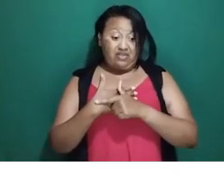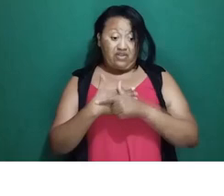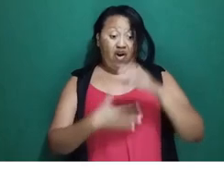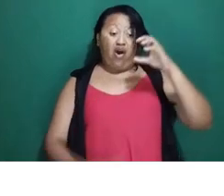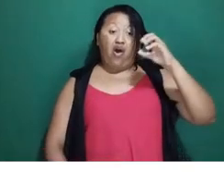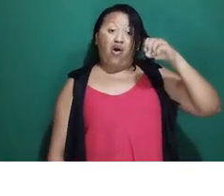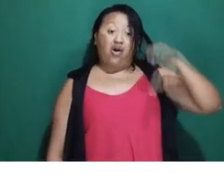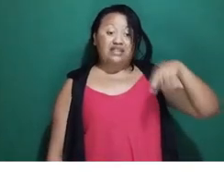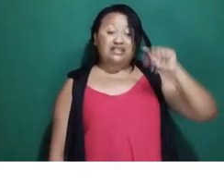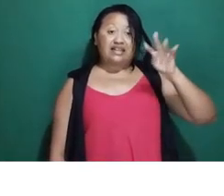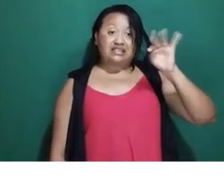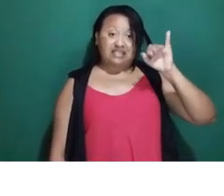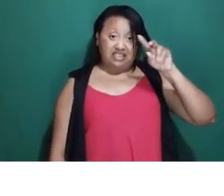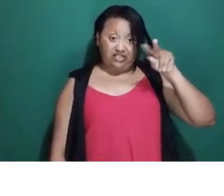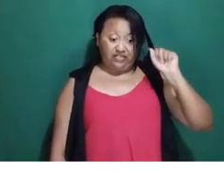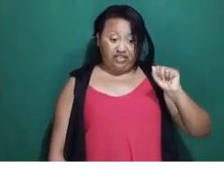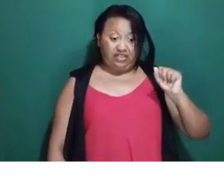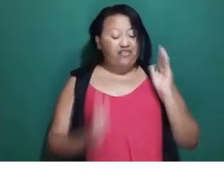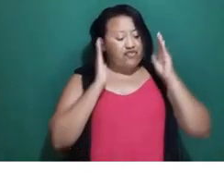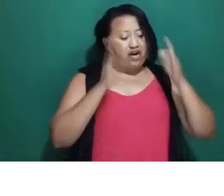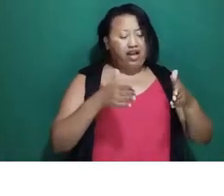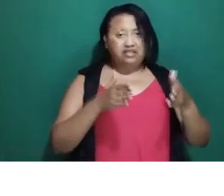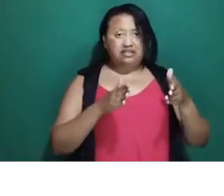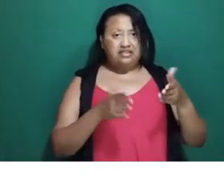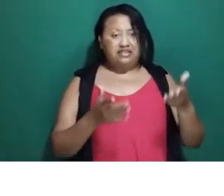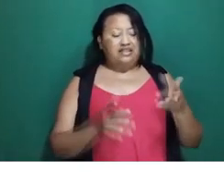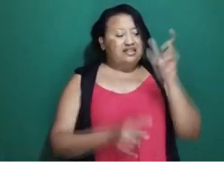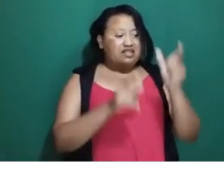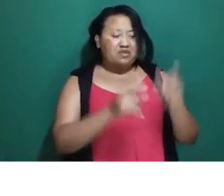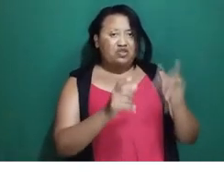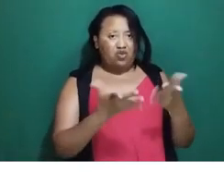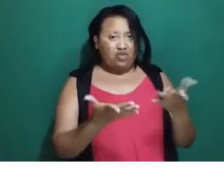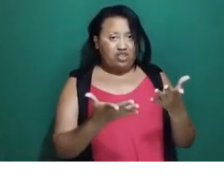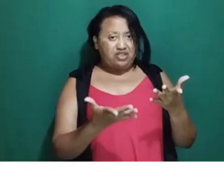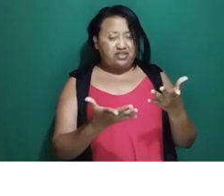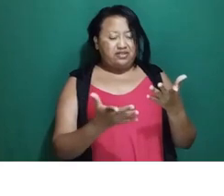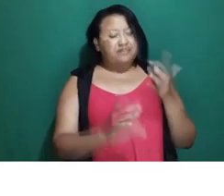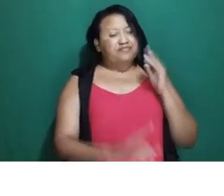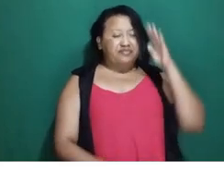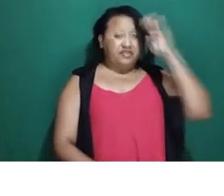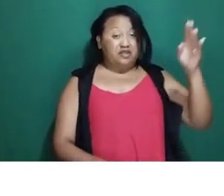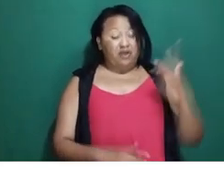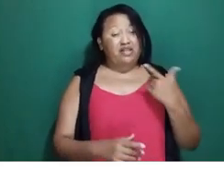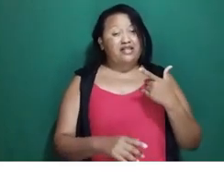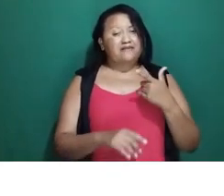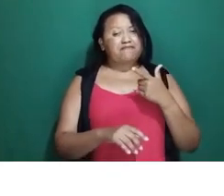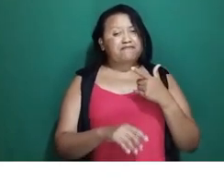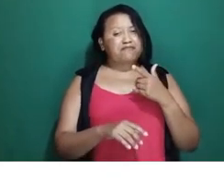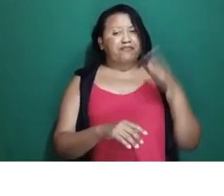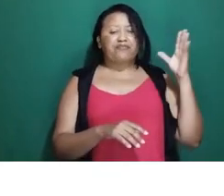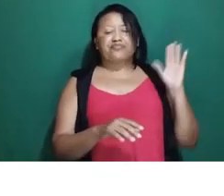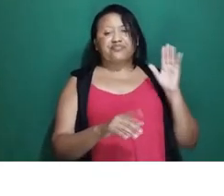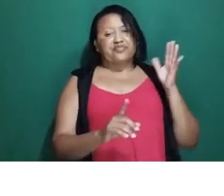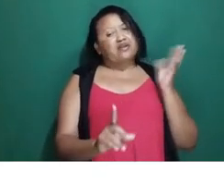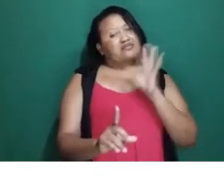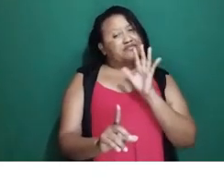essa entrada no público alvo que é convencido a respeito do produto divulgado e